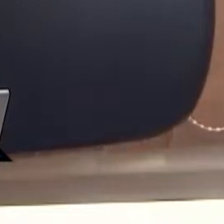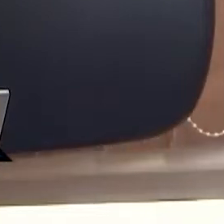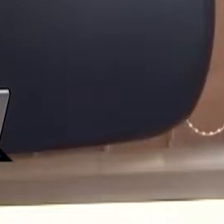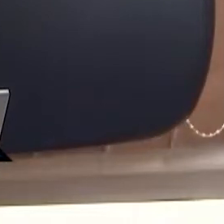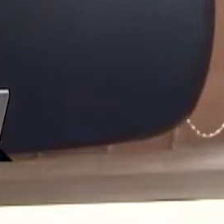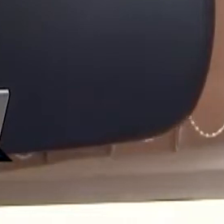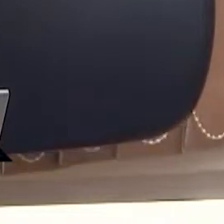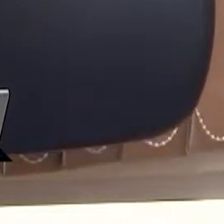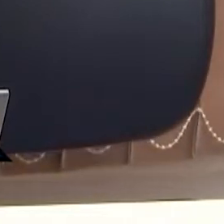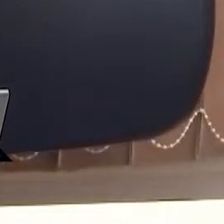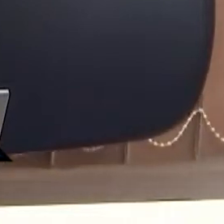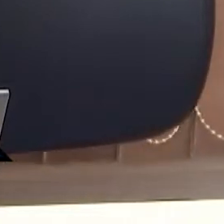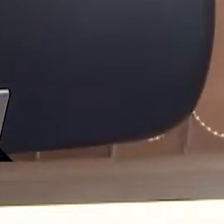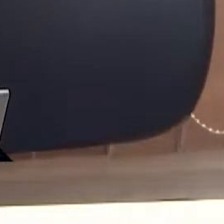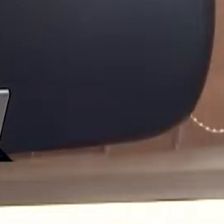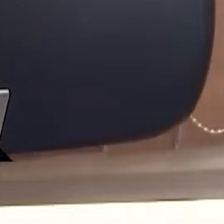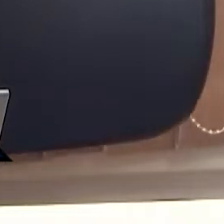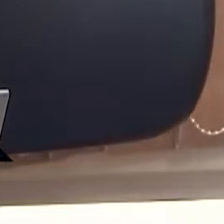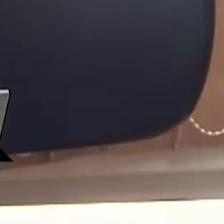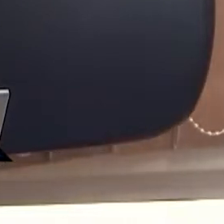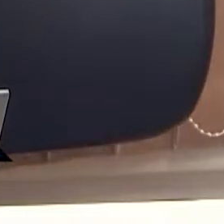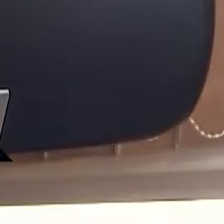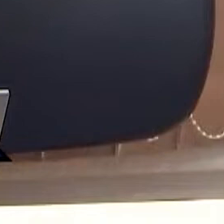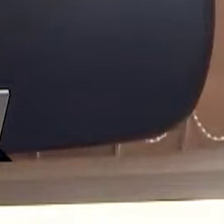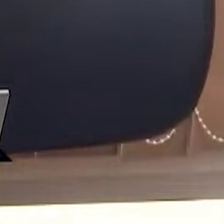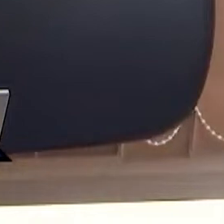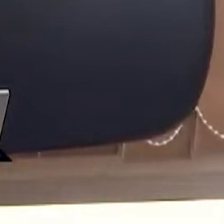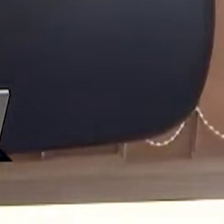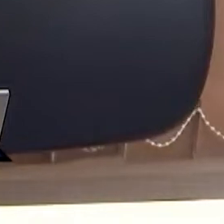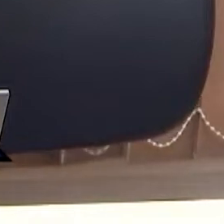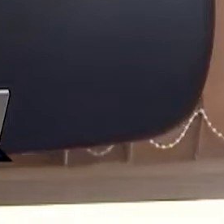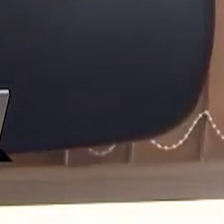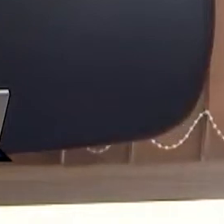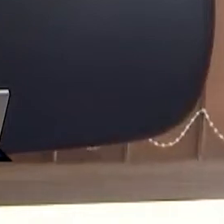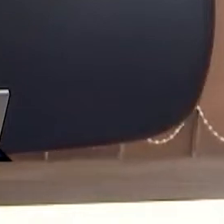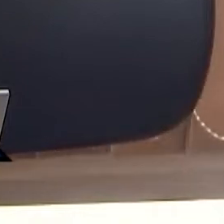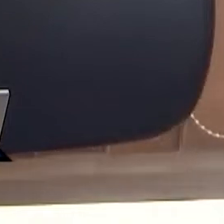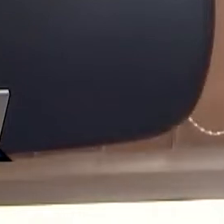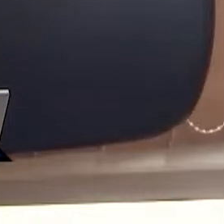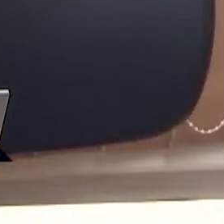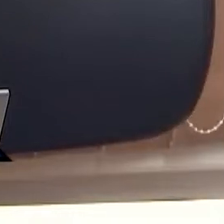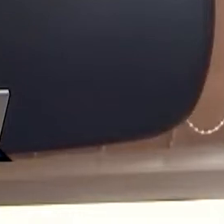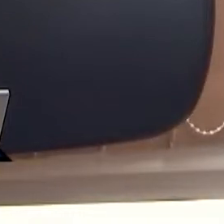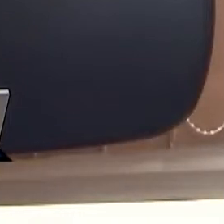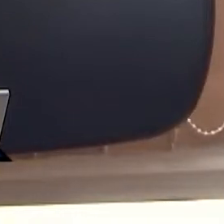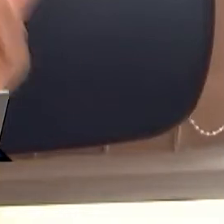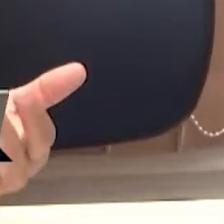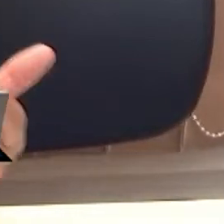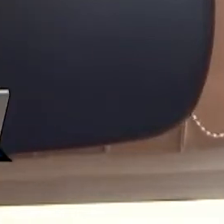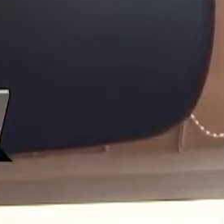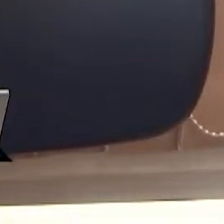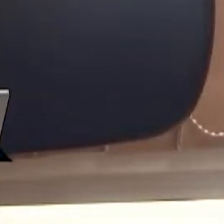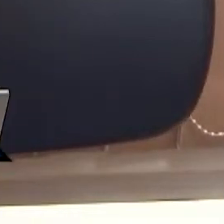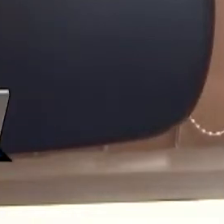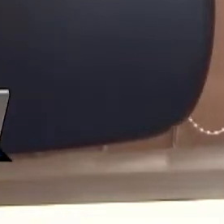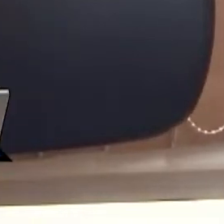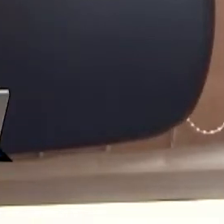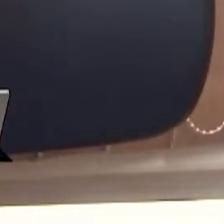através do Departamento de Parques e Jardins. Quais os critérios técnicos adotados